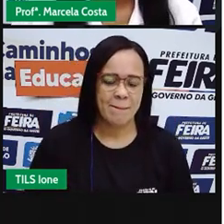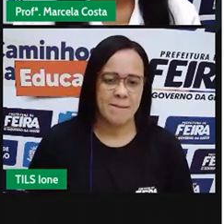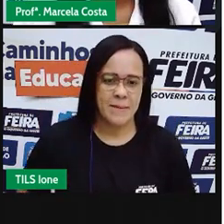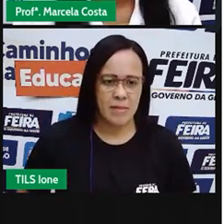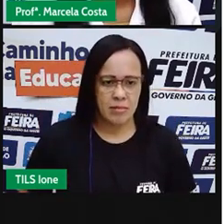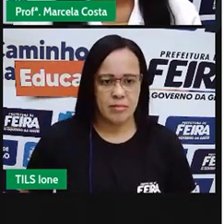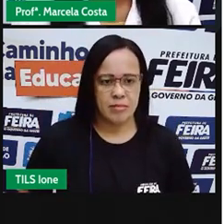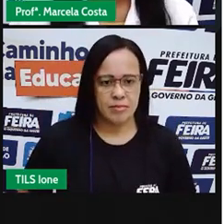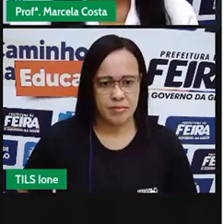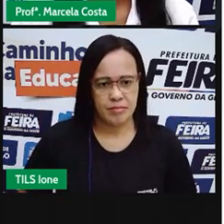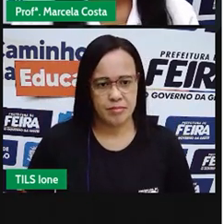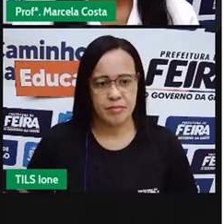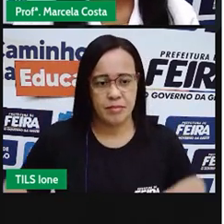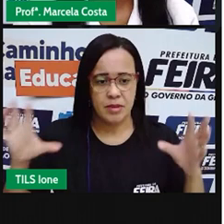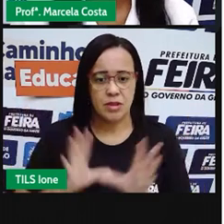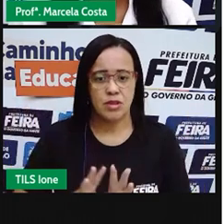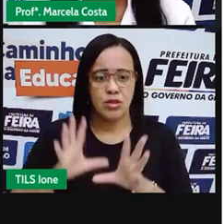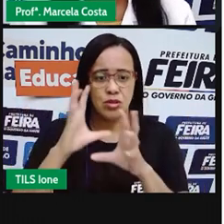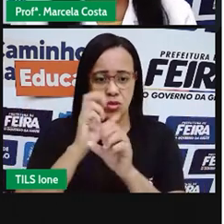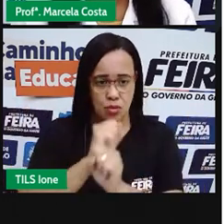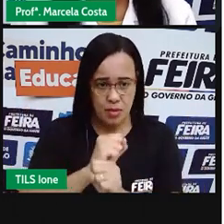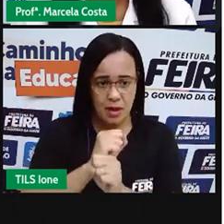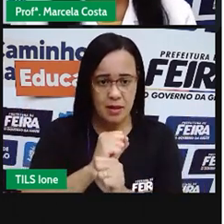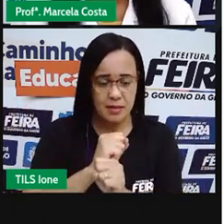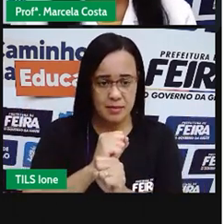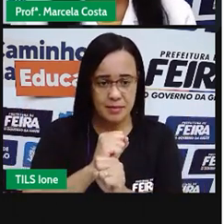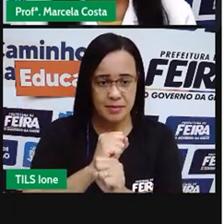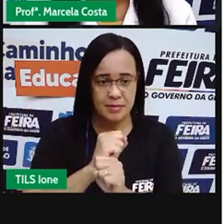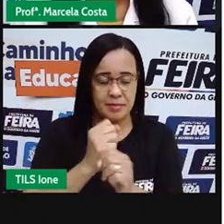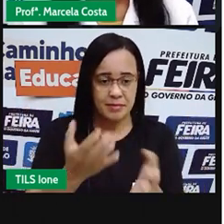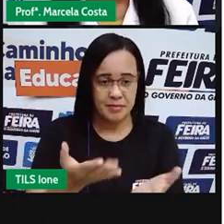Vamos somar.